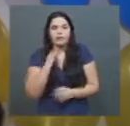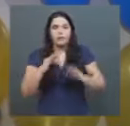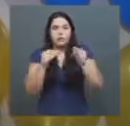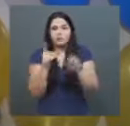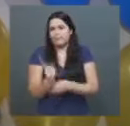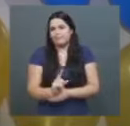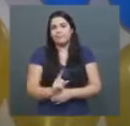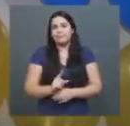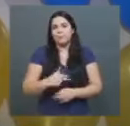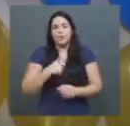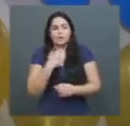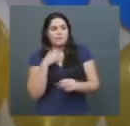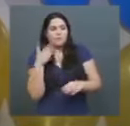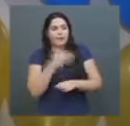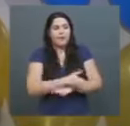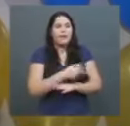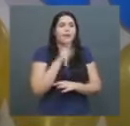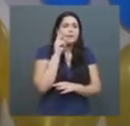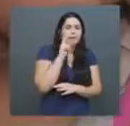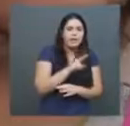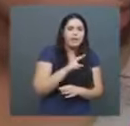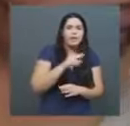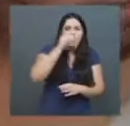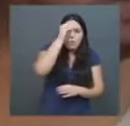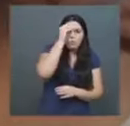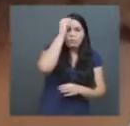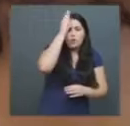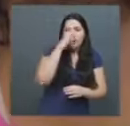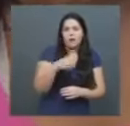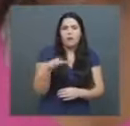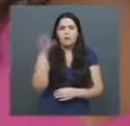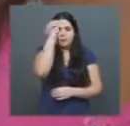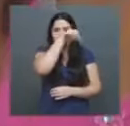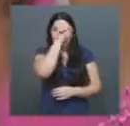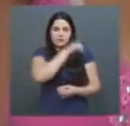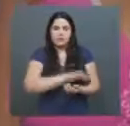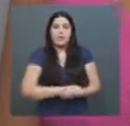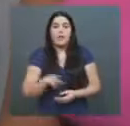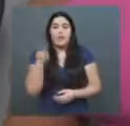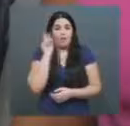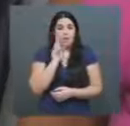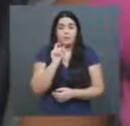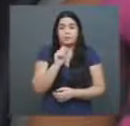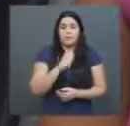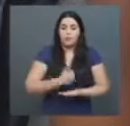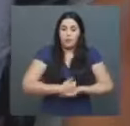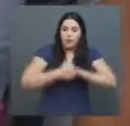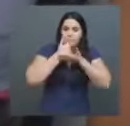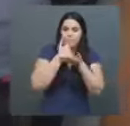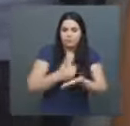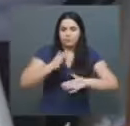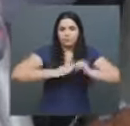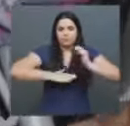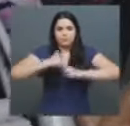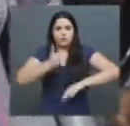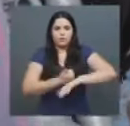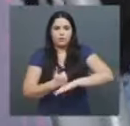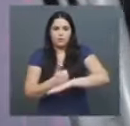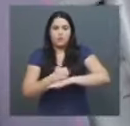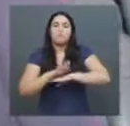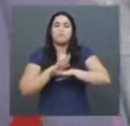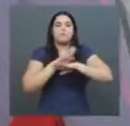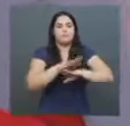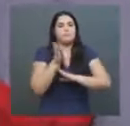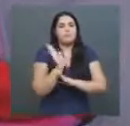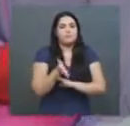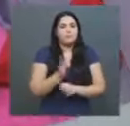gente vindo, a gente aprende mais, tem mais conhecimento. A crediarista ainda lembra que o apoio profissional já auxiliou em uma